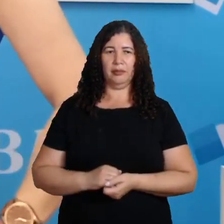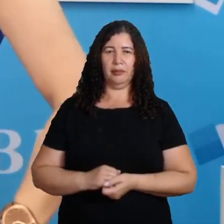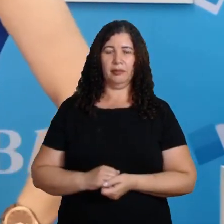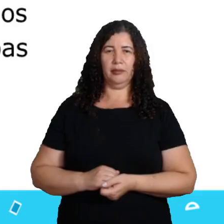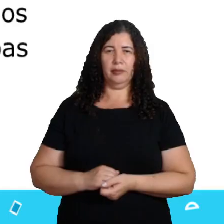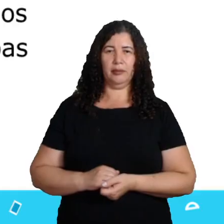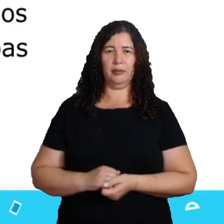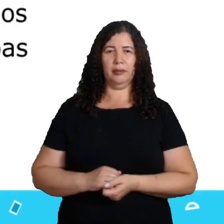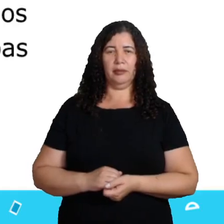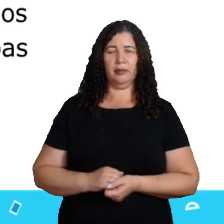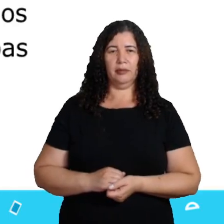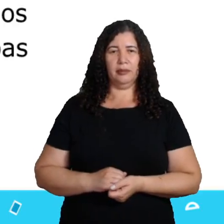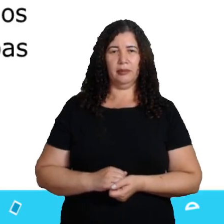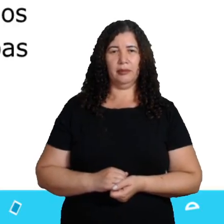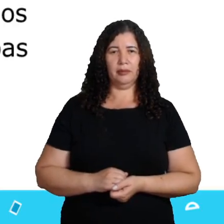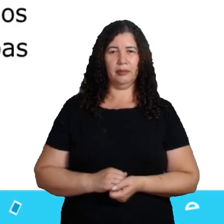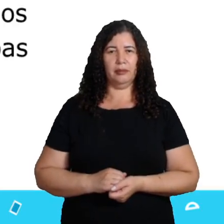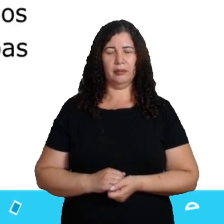Olhem aqui, ó.